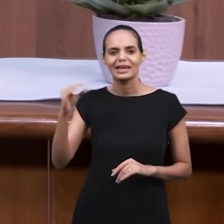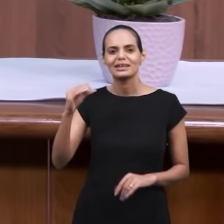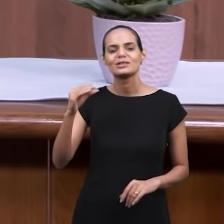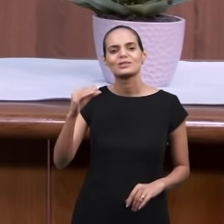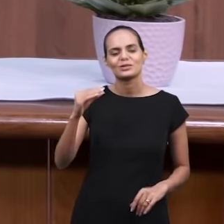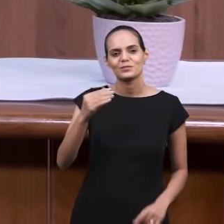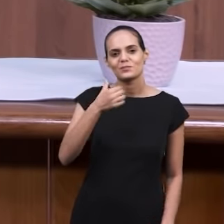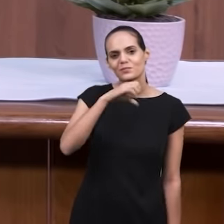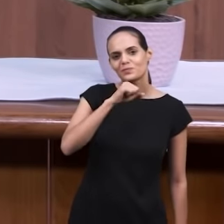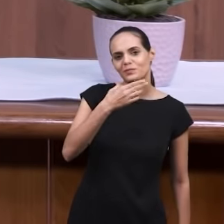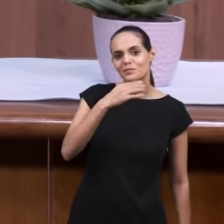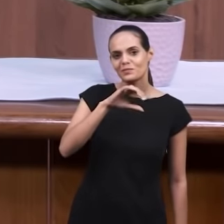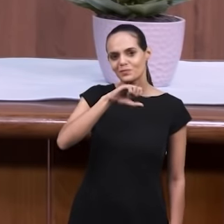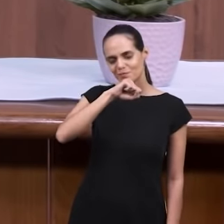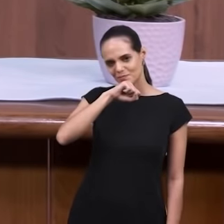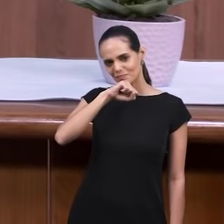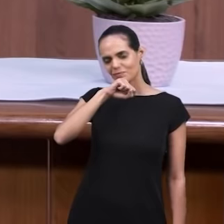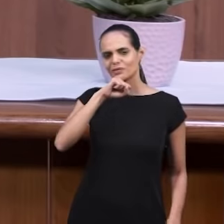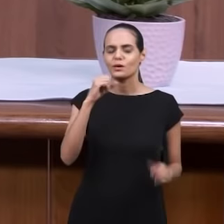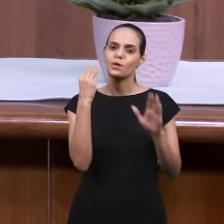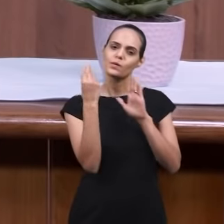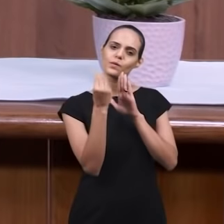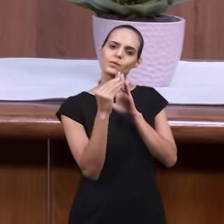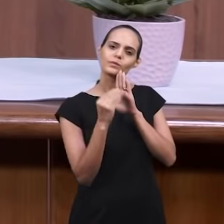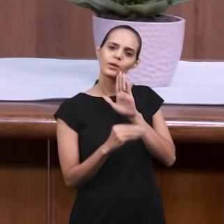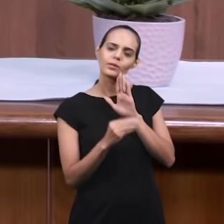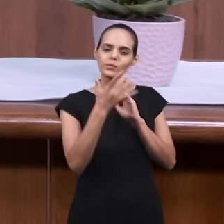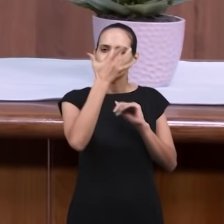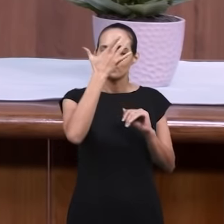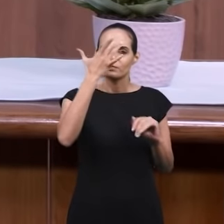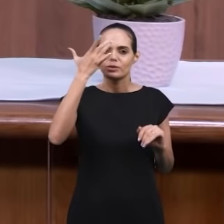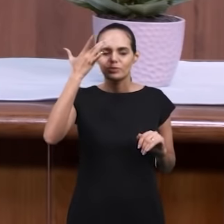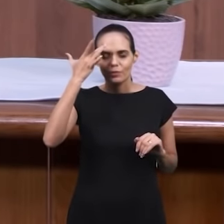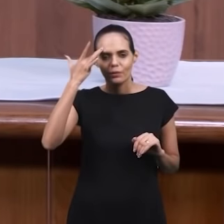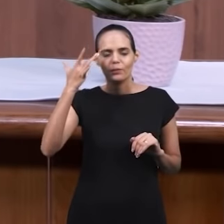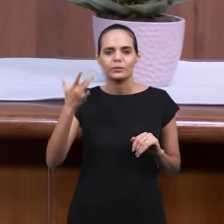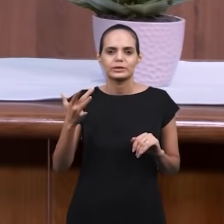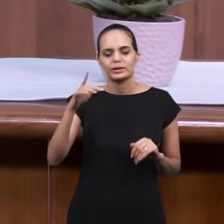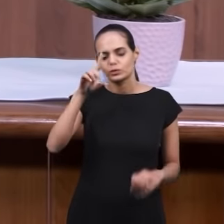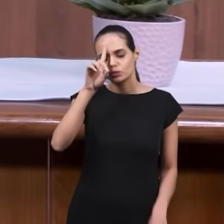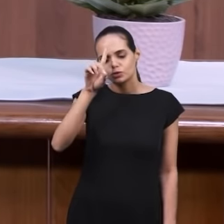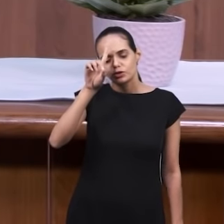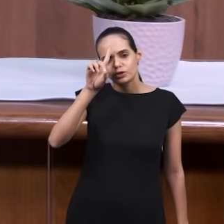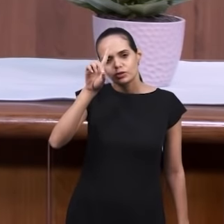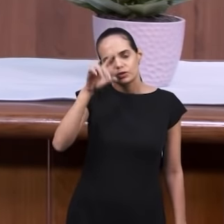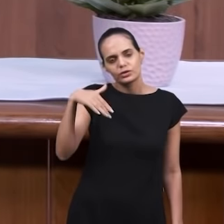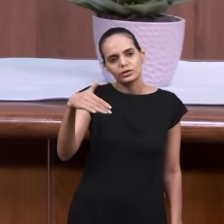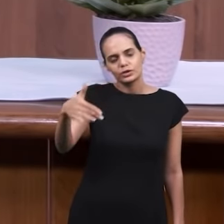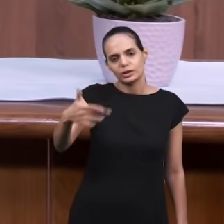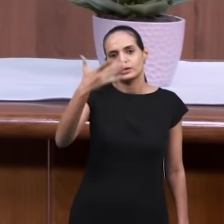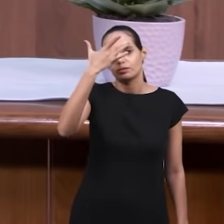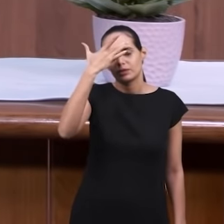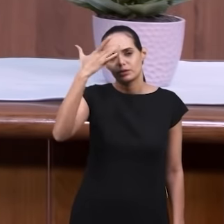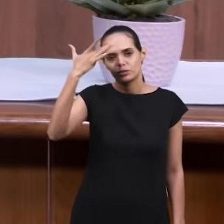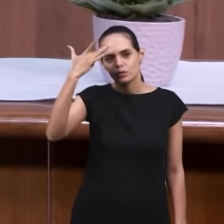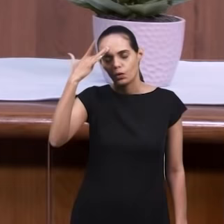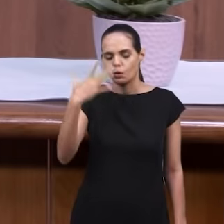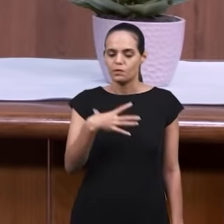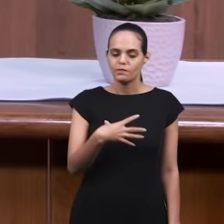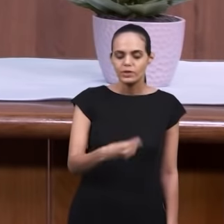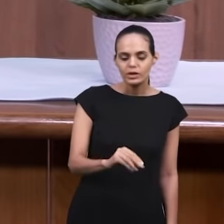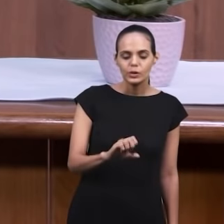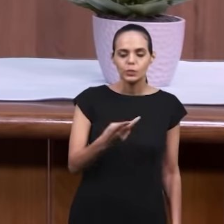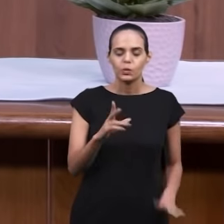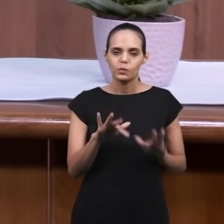pais, né? Conteúdo para até para pessoas que lidam no dia a dia, na família, com pessoas, com filhos ou